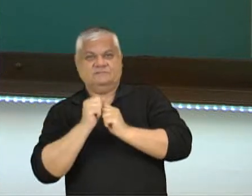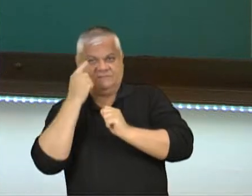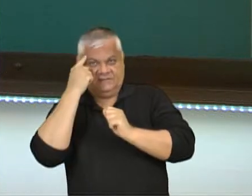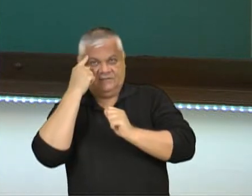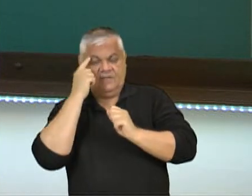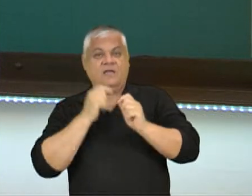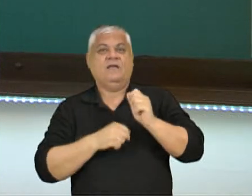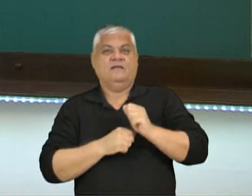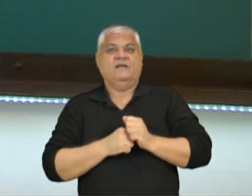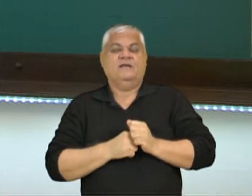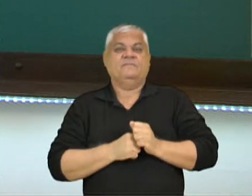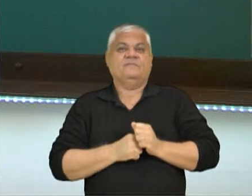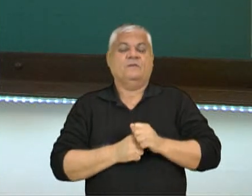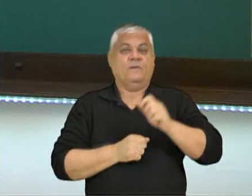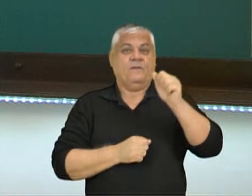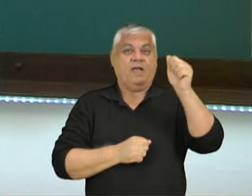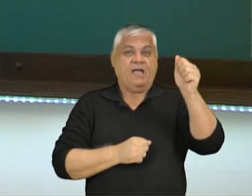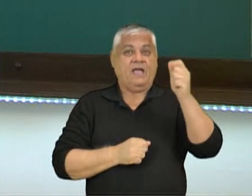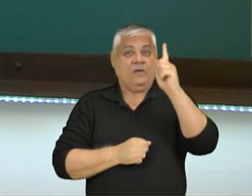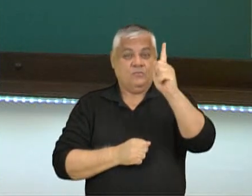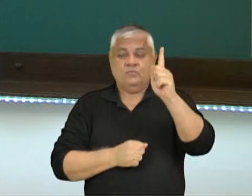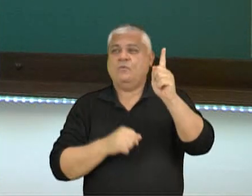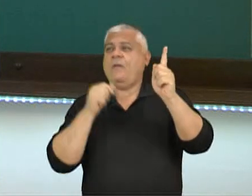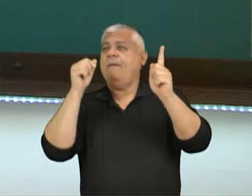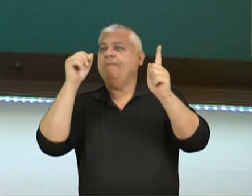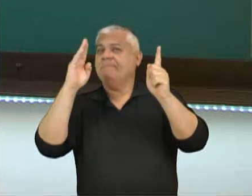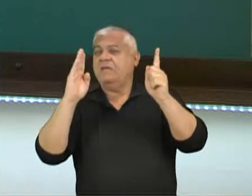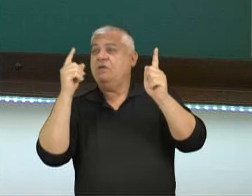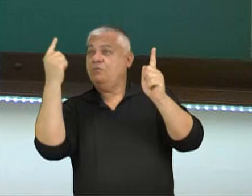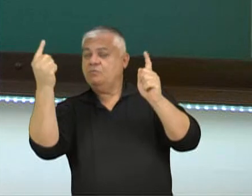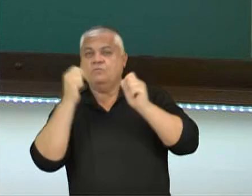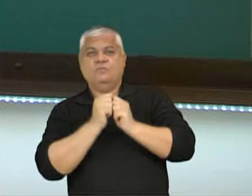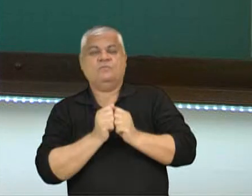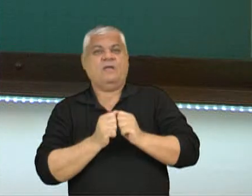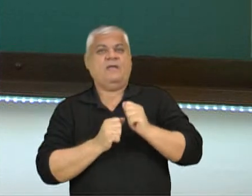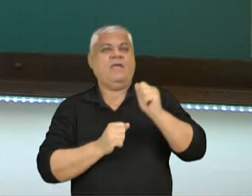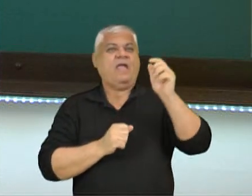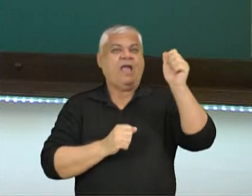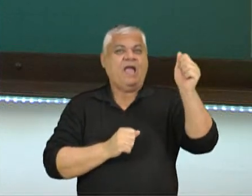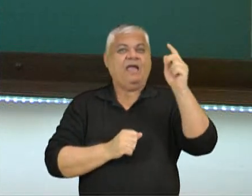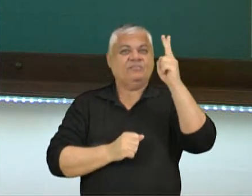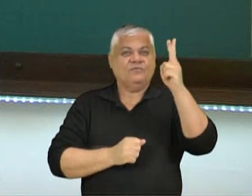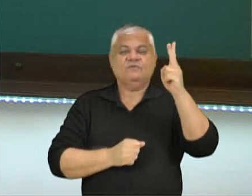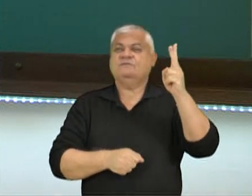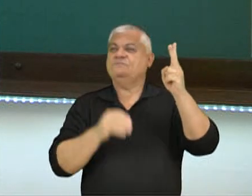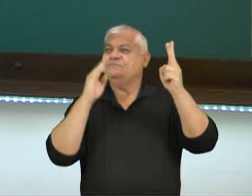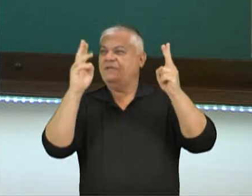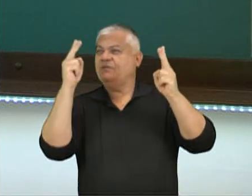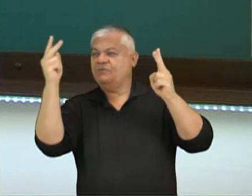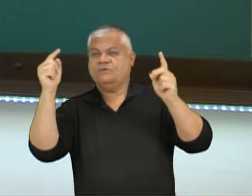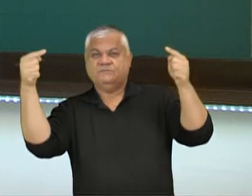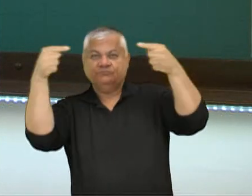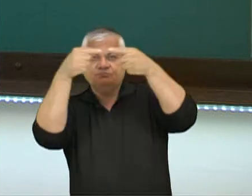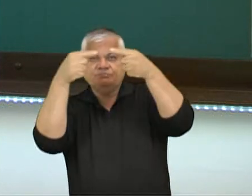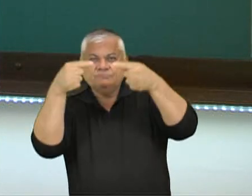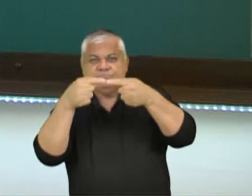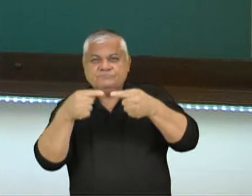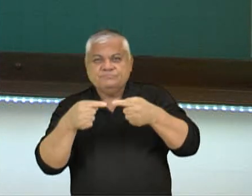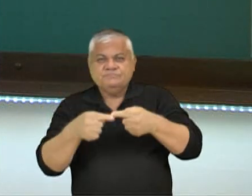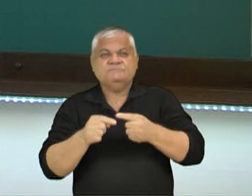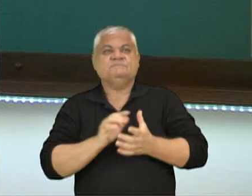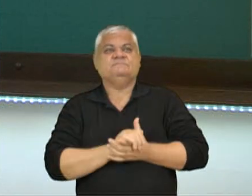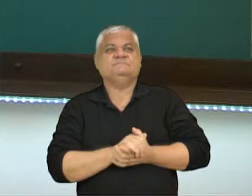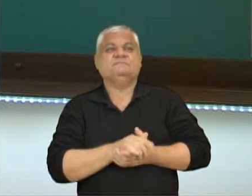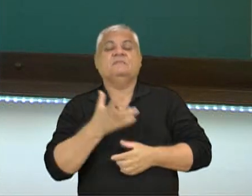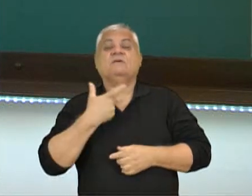A11, né? E assim a gente faz a diferença. Então, aqui, o que que a gente tem de